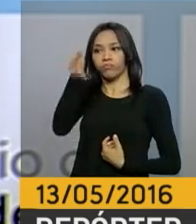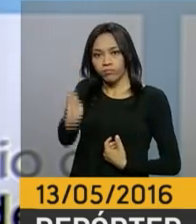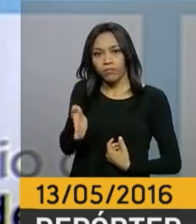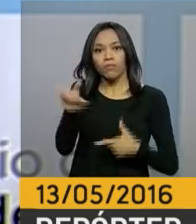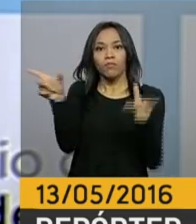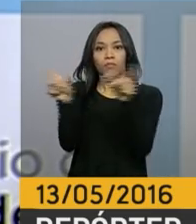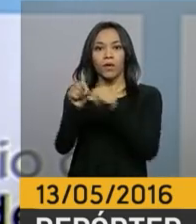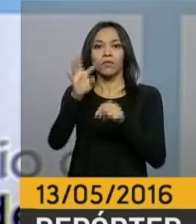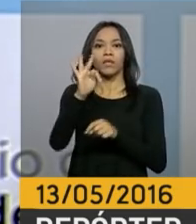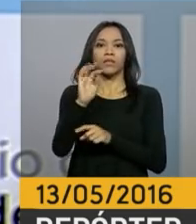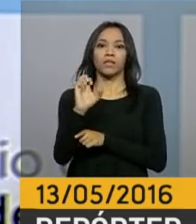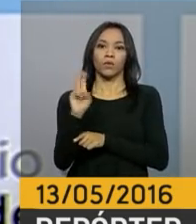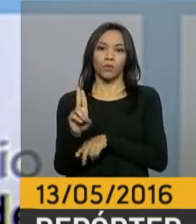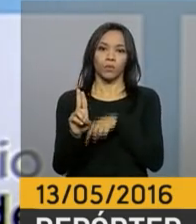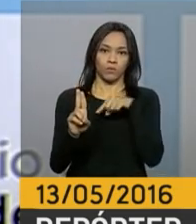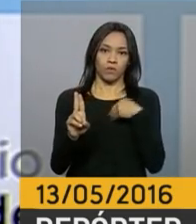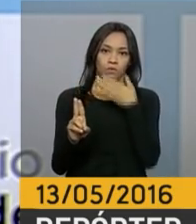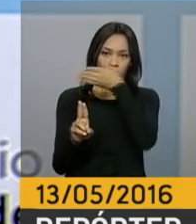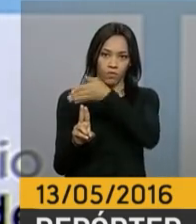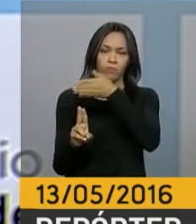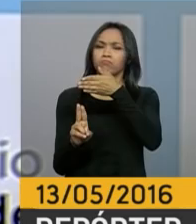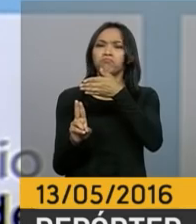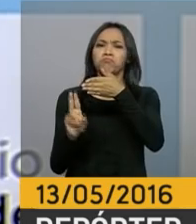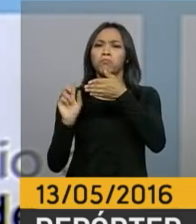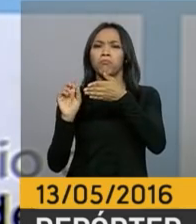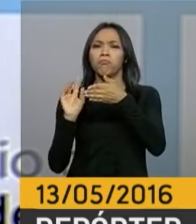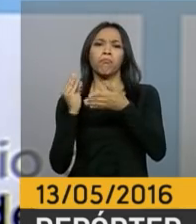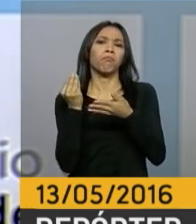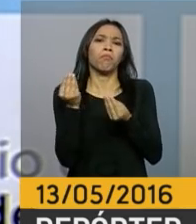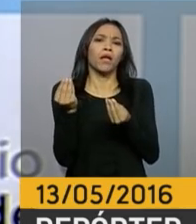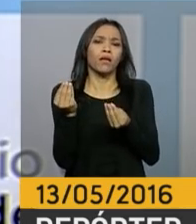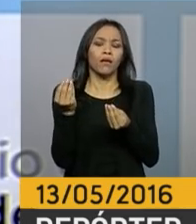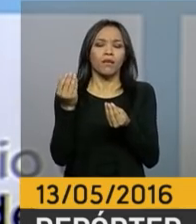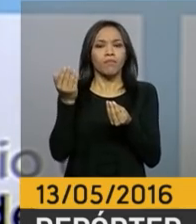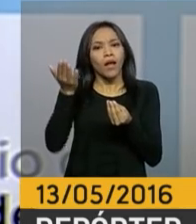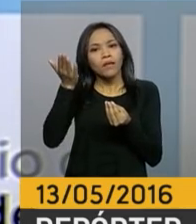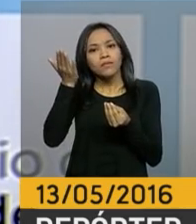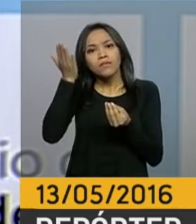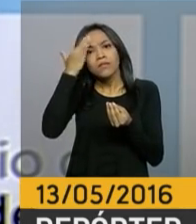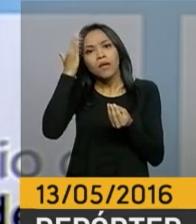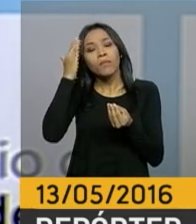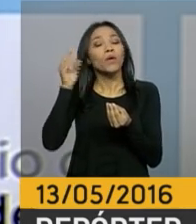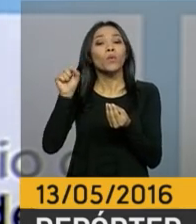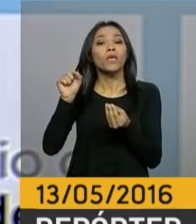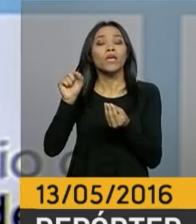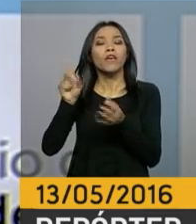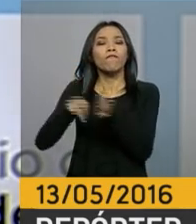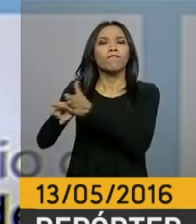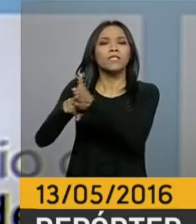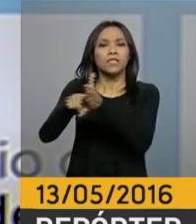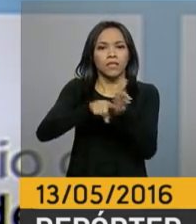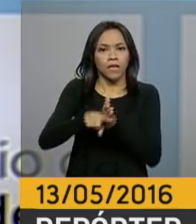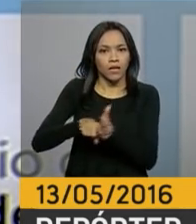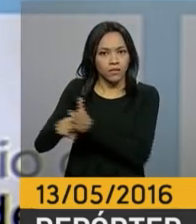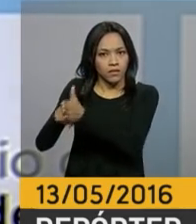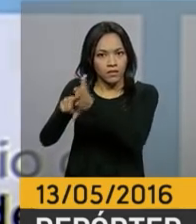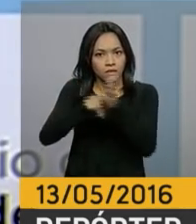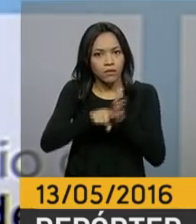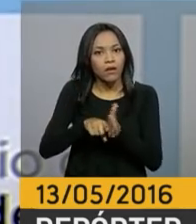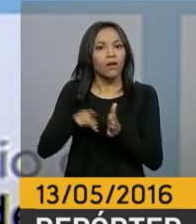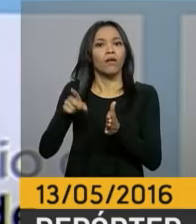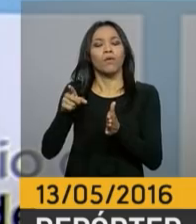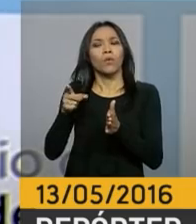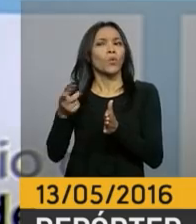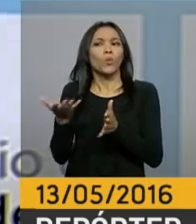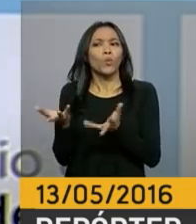vou a Tribunal de Contas da União para verificar todos os todas as fiscalizações feitas no sistema o que que